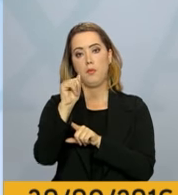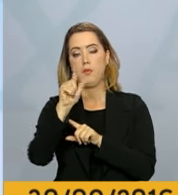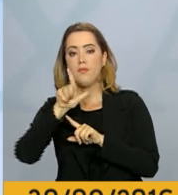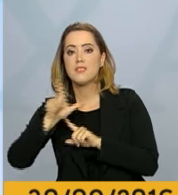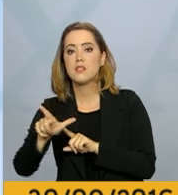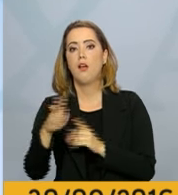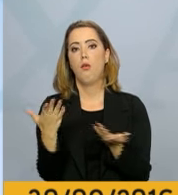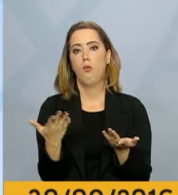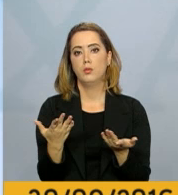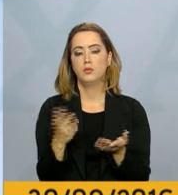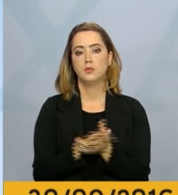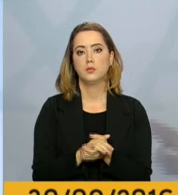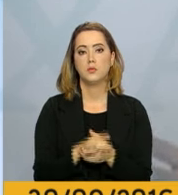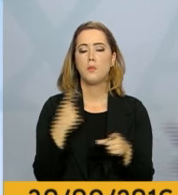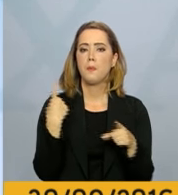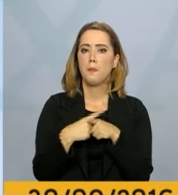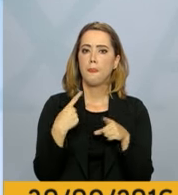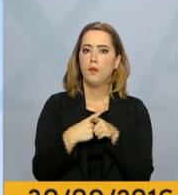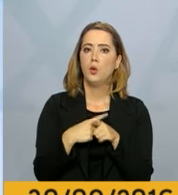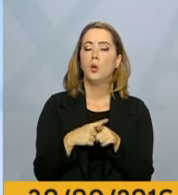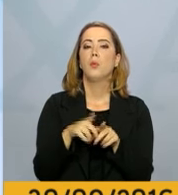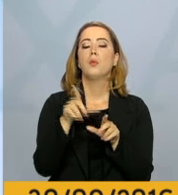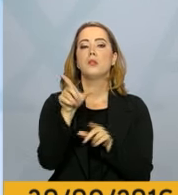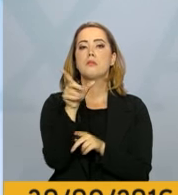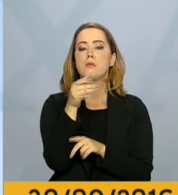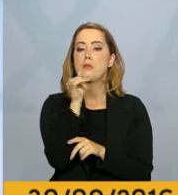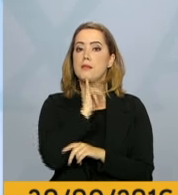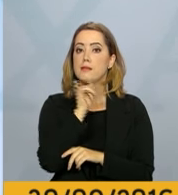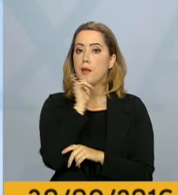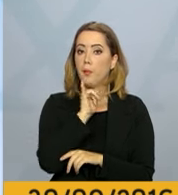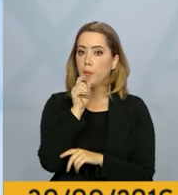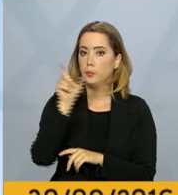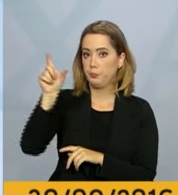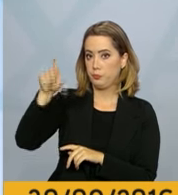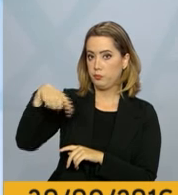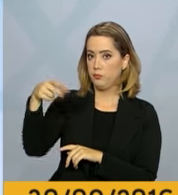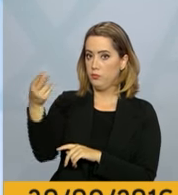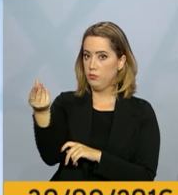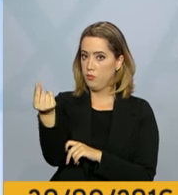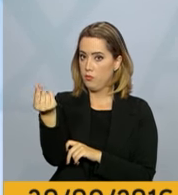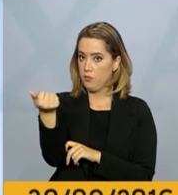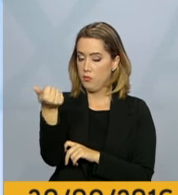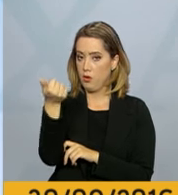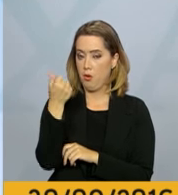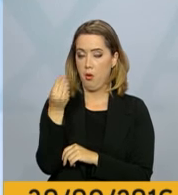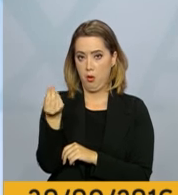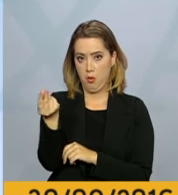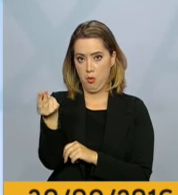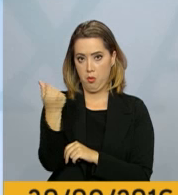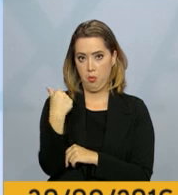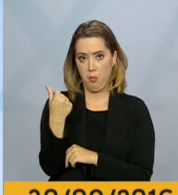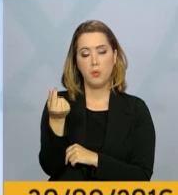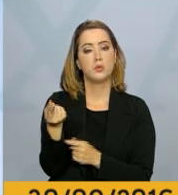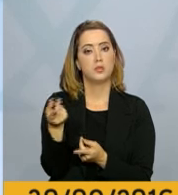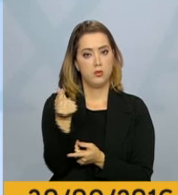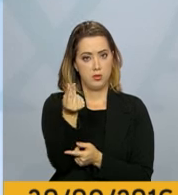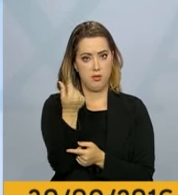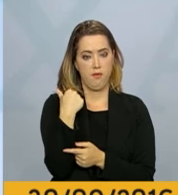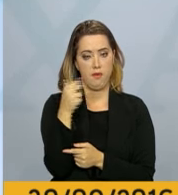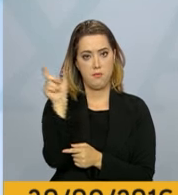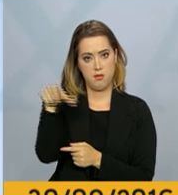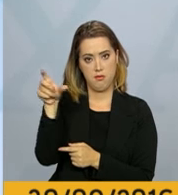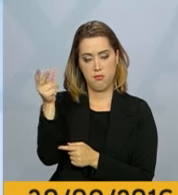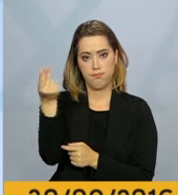que, no tópico Bolsa Família, por exemplo, que atinge hoje 14 milhões de famílias, né? Nós